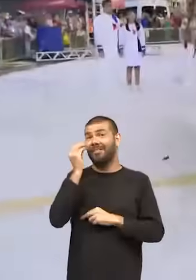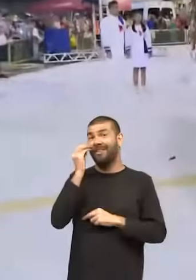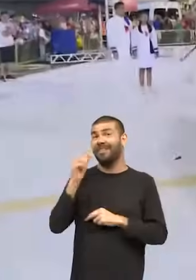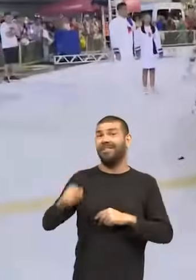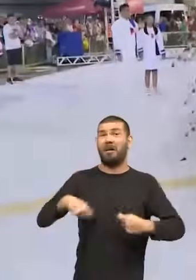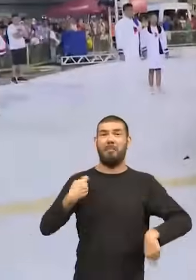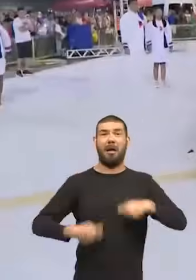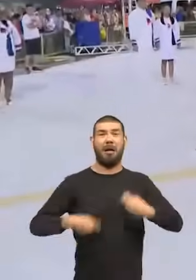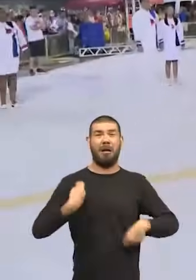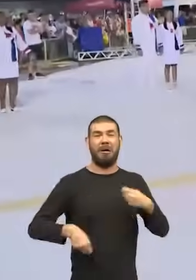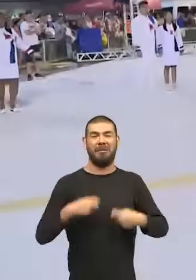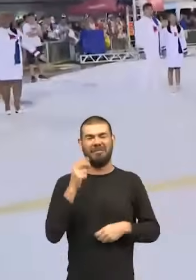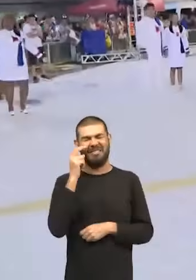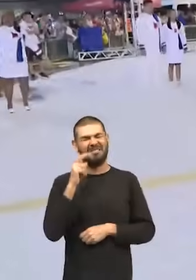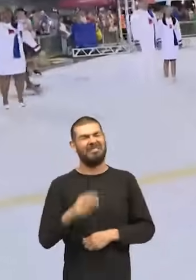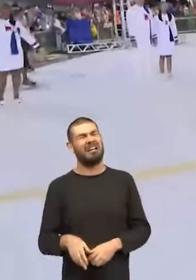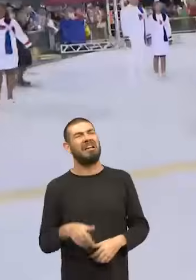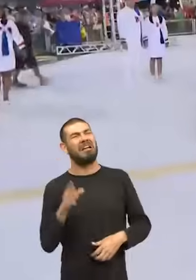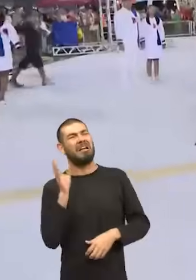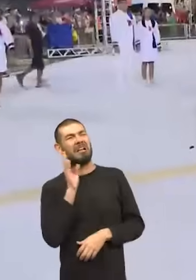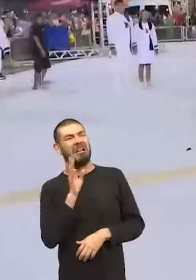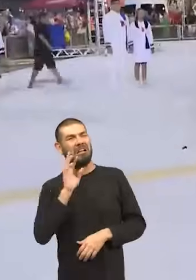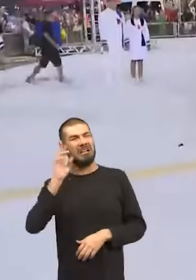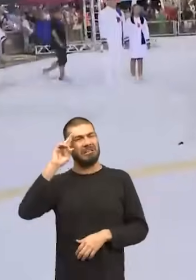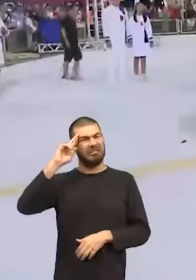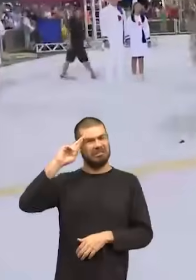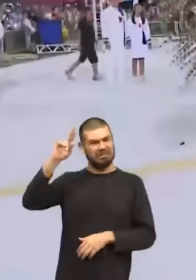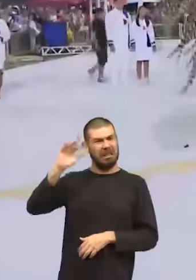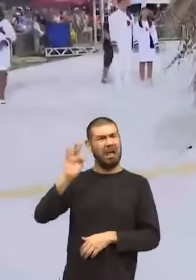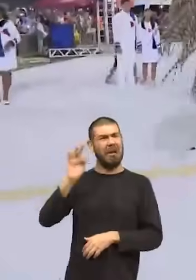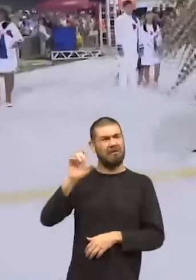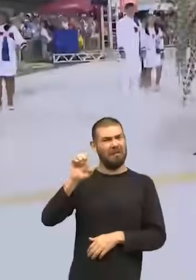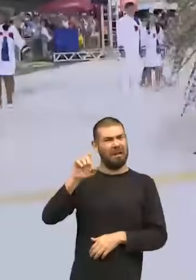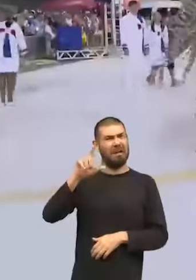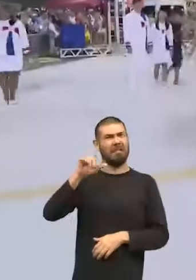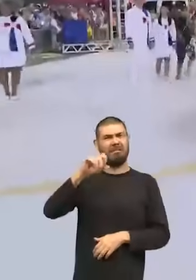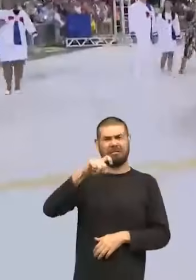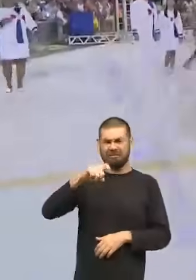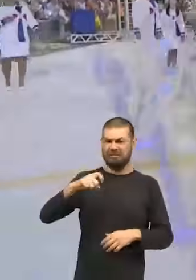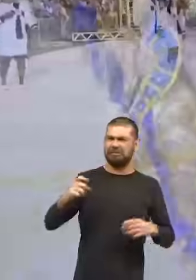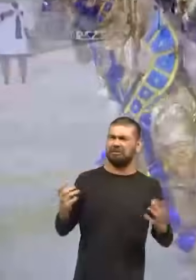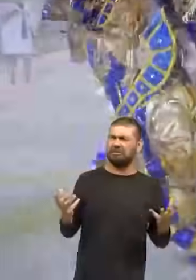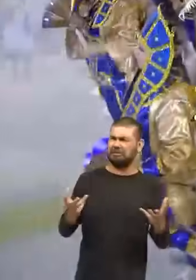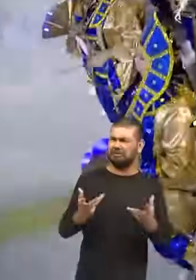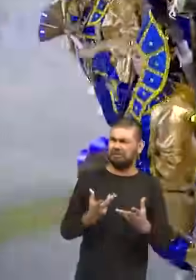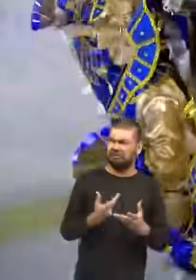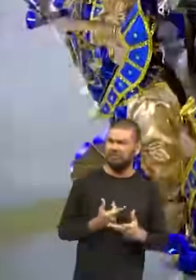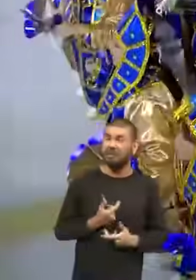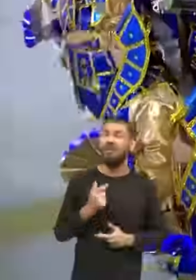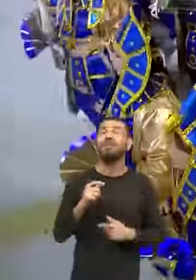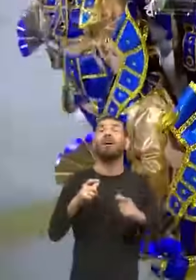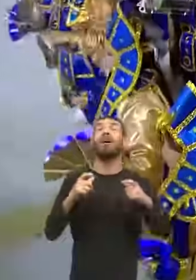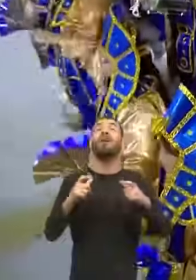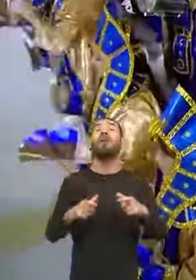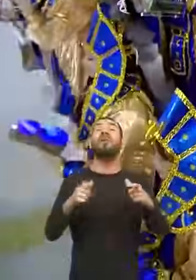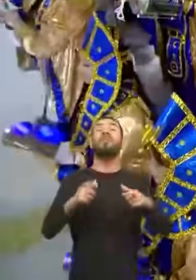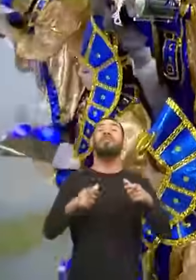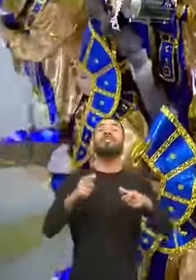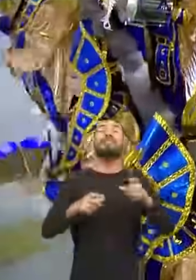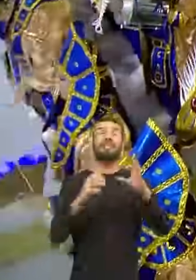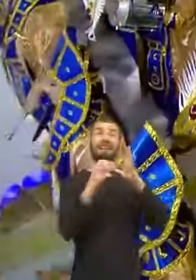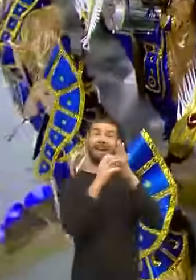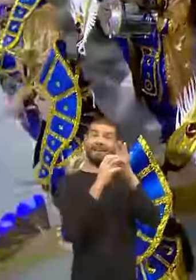instante. Vai, o Racha! Ei, mestre Félix! A rocha por aí! Vai, o Racha, Zona Sul! É a